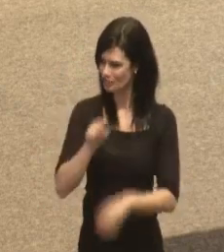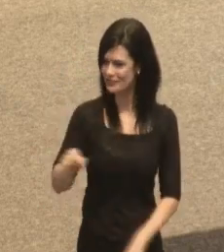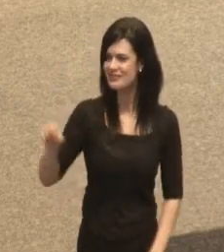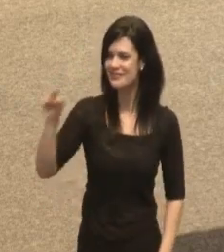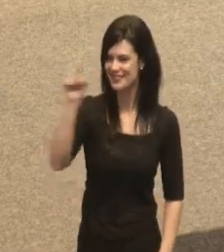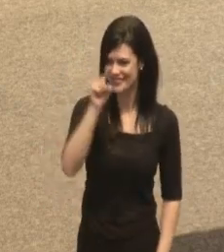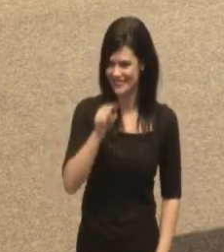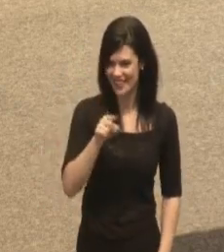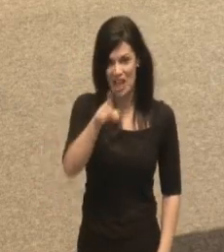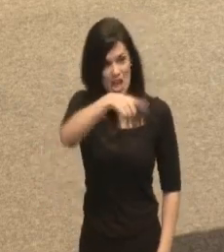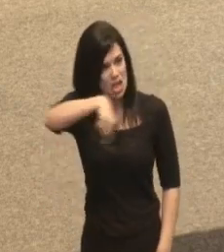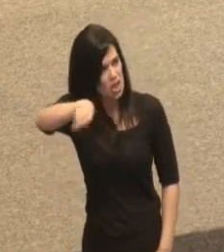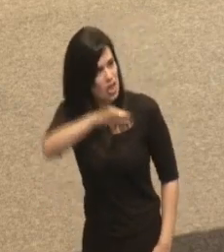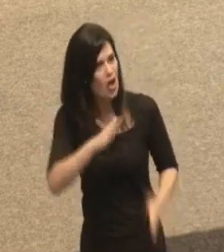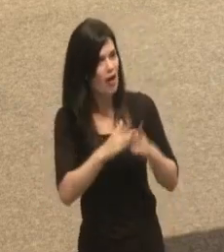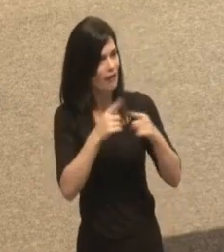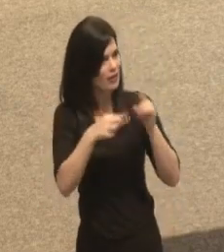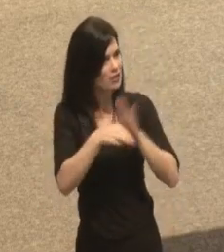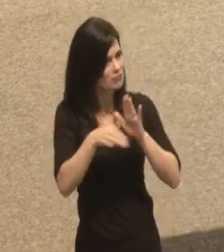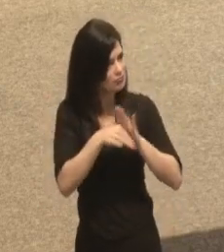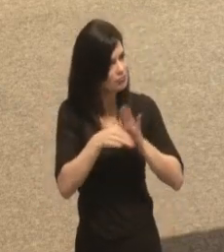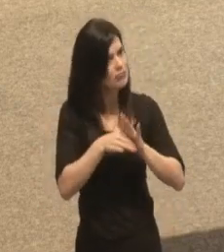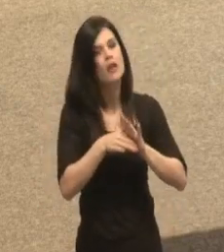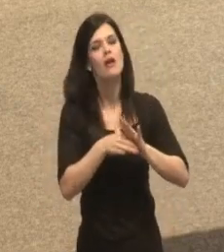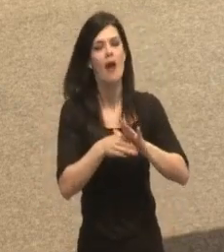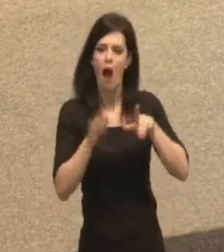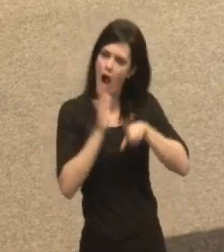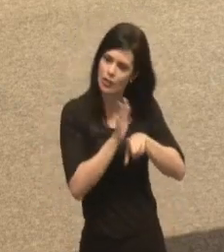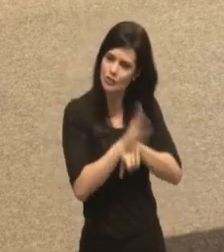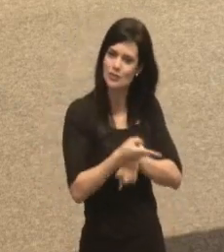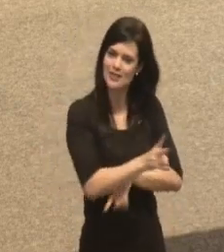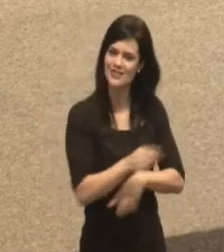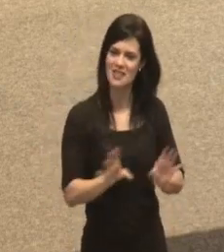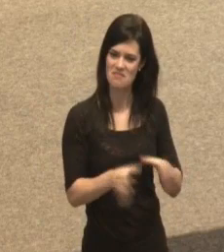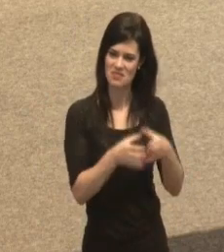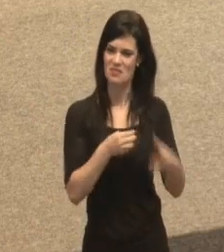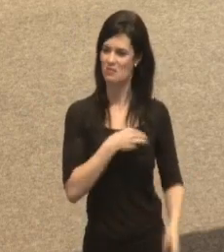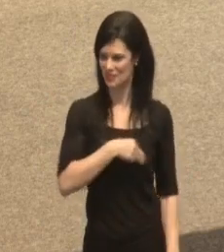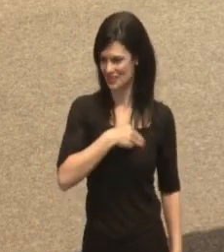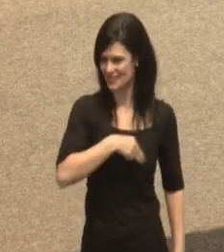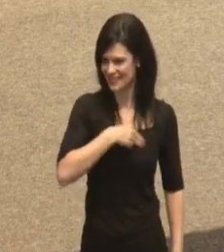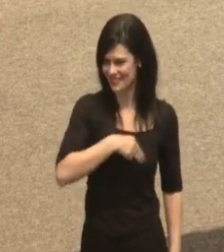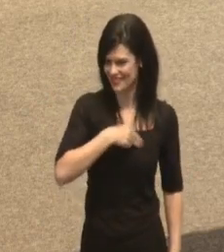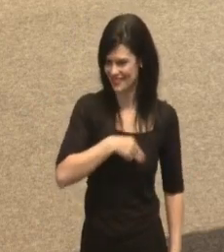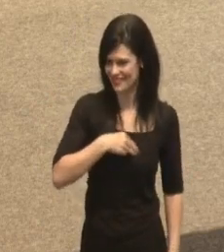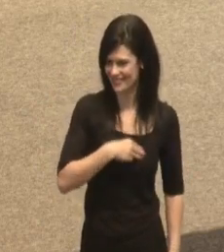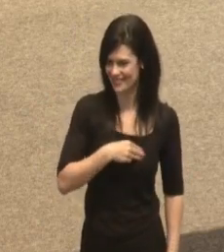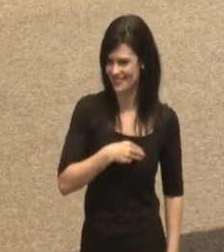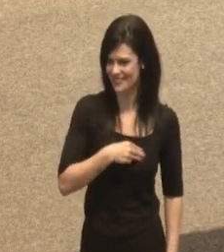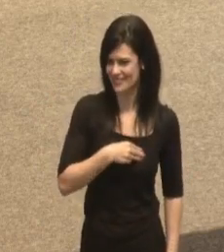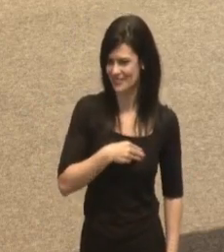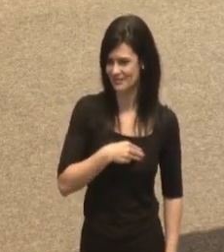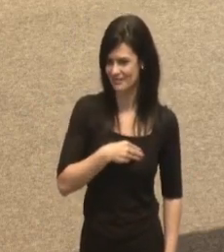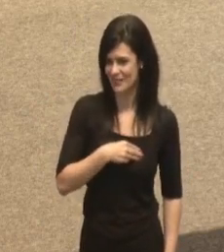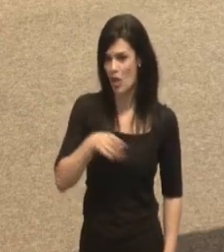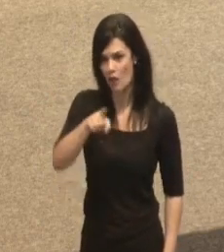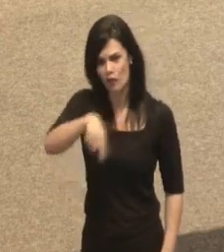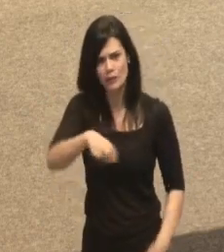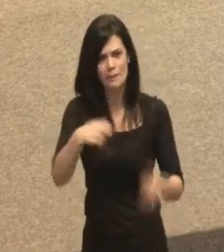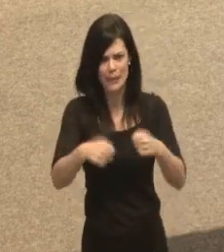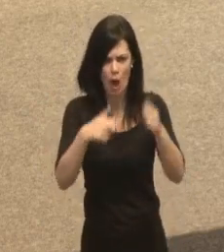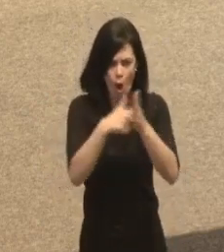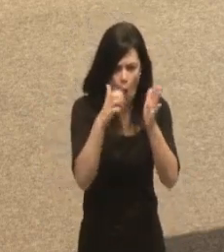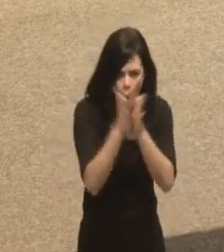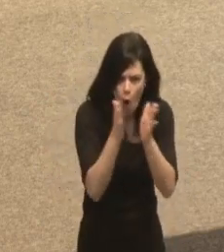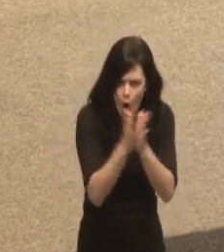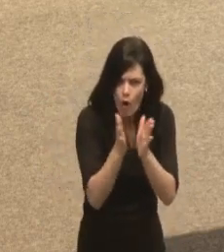parte disso. Essa obra tem avançado de uma forma muito, mas muito especial, meus irmãos, e é porque você ora, porque você